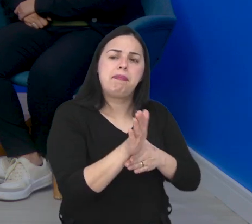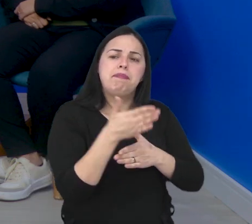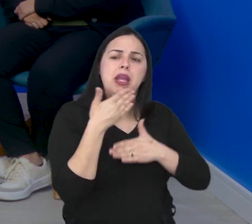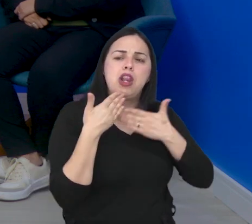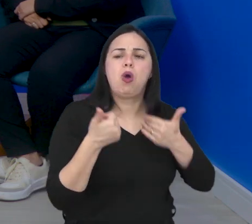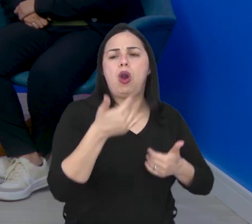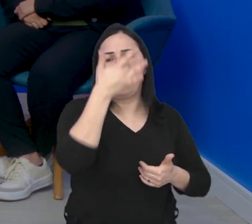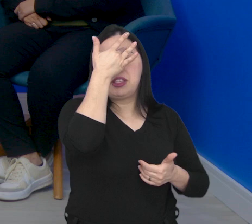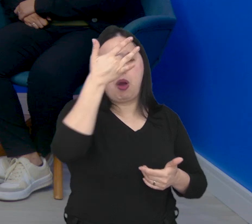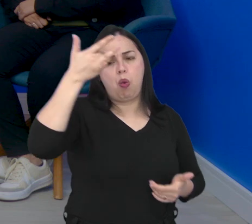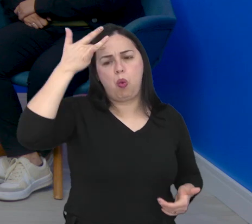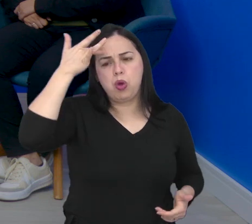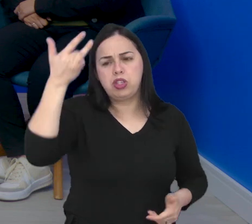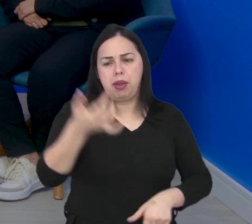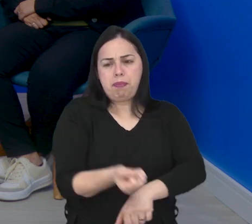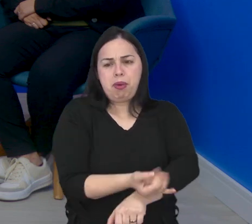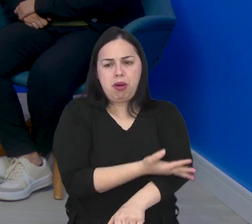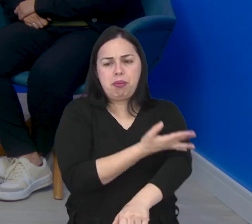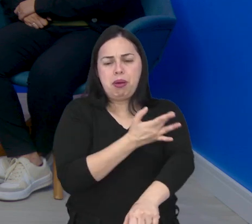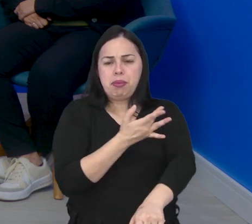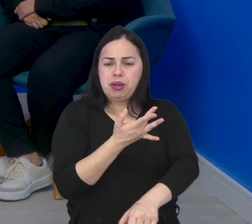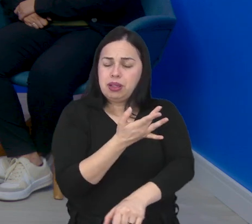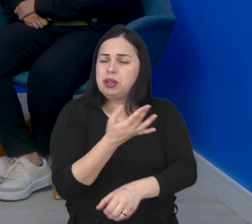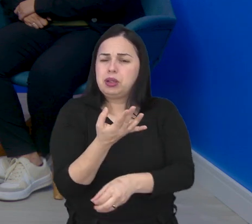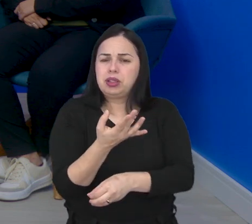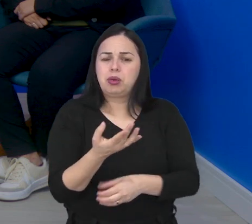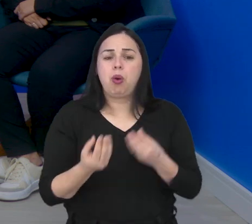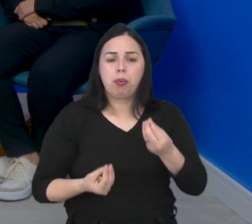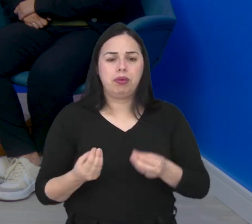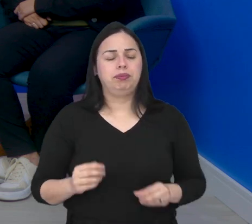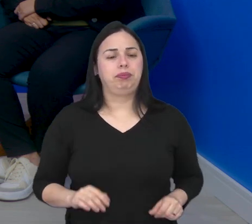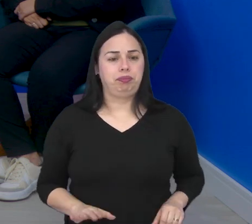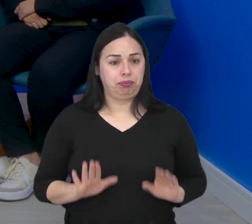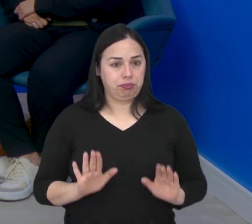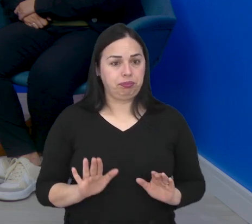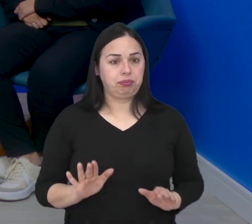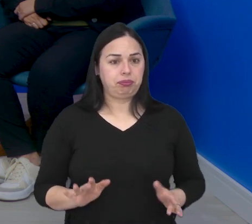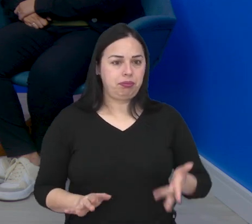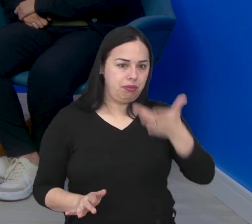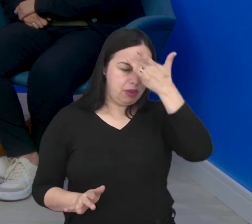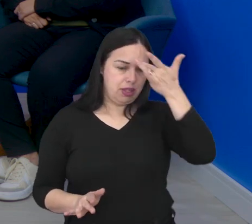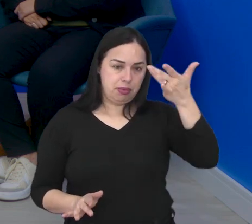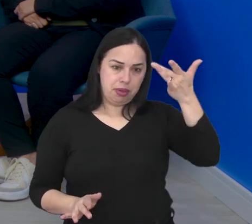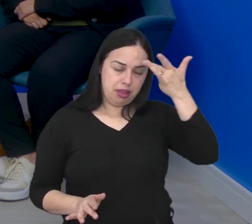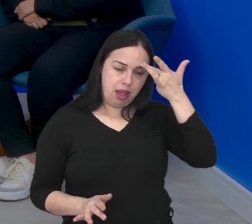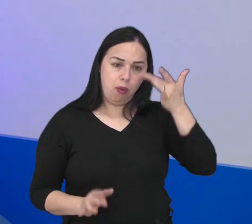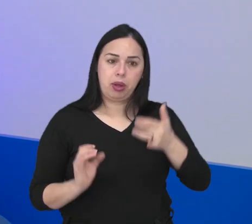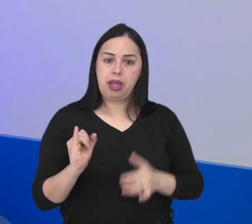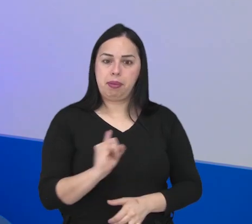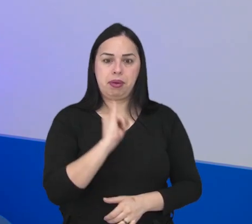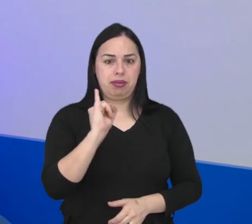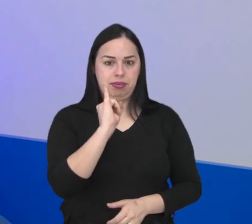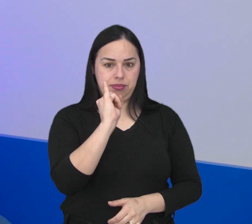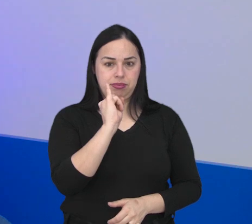essa questão da saúde emocional que tem sido muito discutida ultimamente. Olha, a saúde emocional ela é tão importante que ela está na